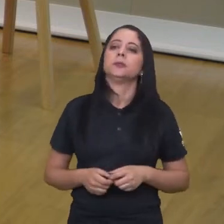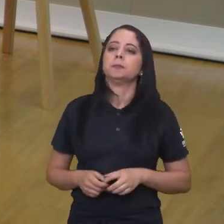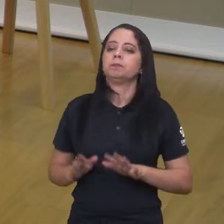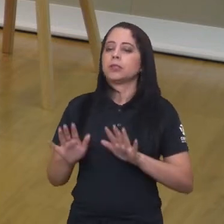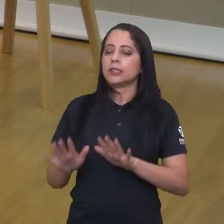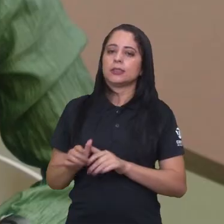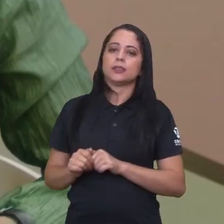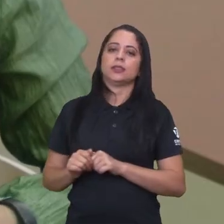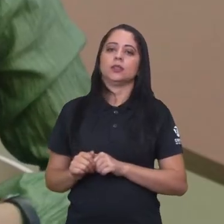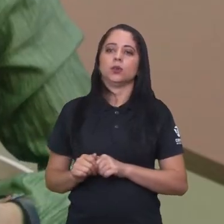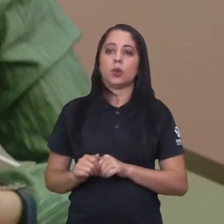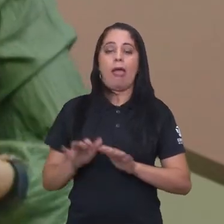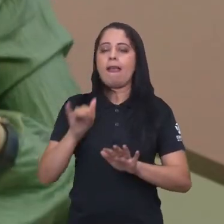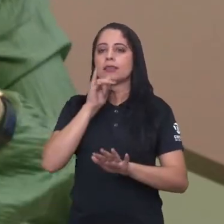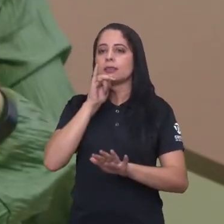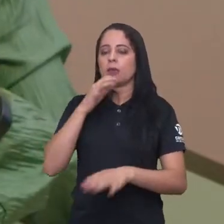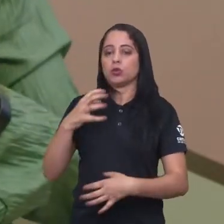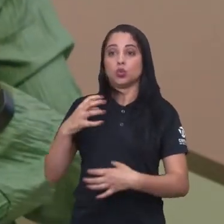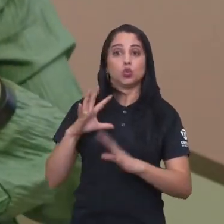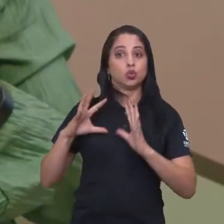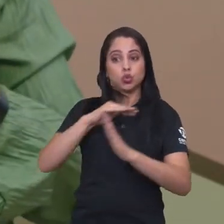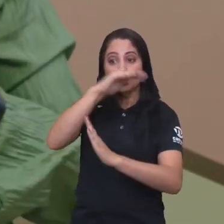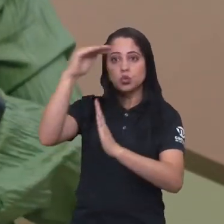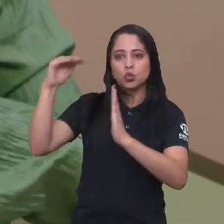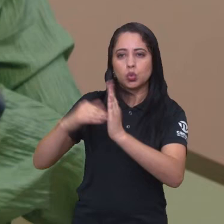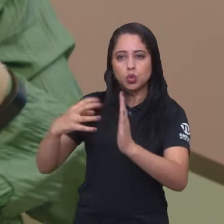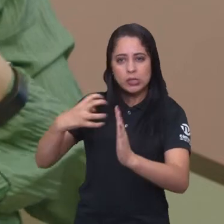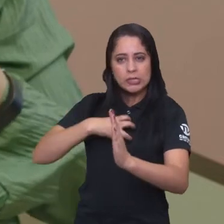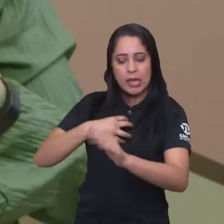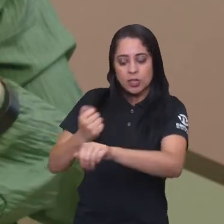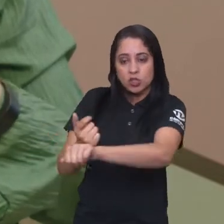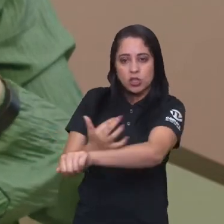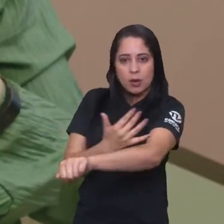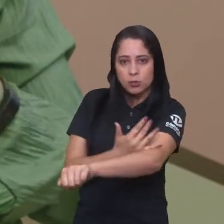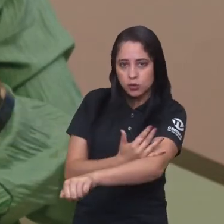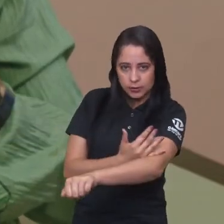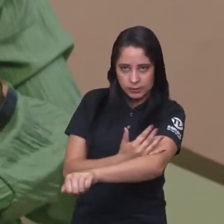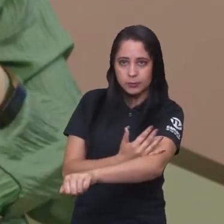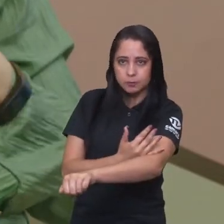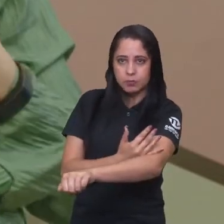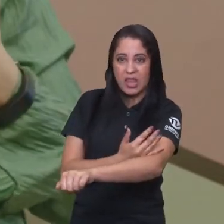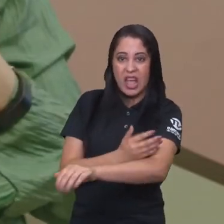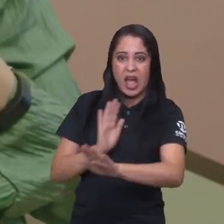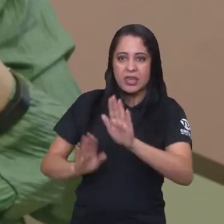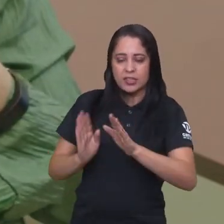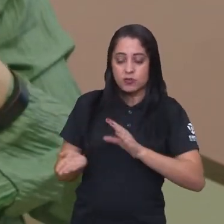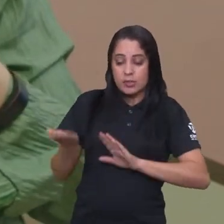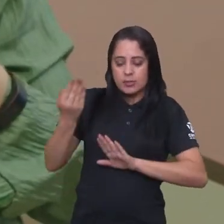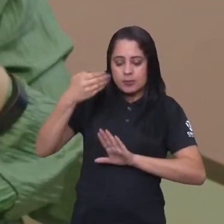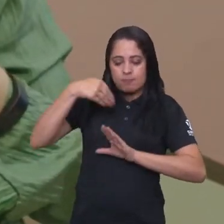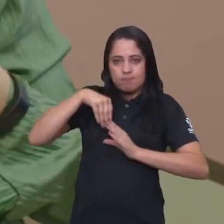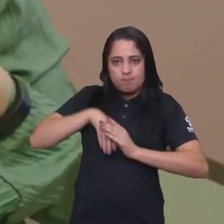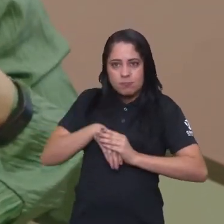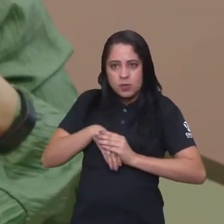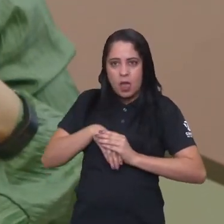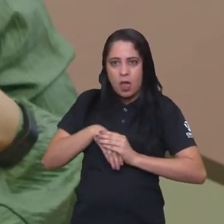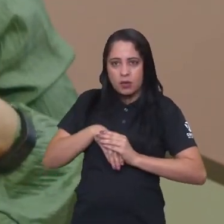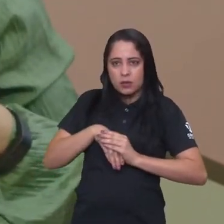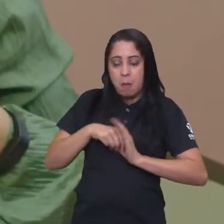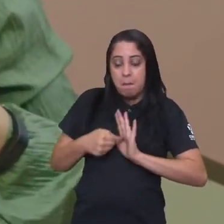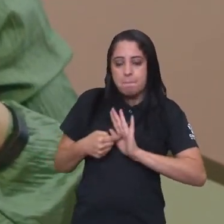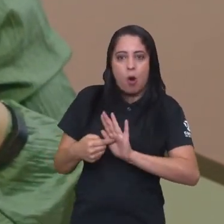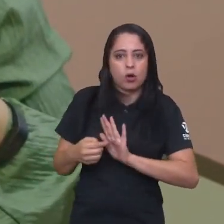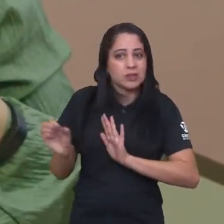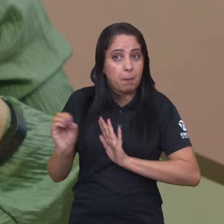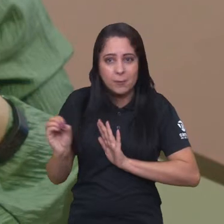Tudo que a gente sente, né? As nossas emoções, quando a gente não manifesta, quando a gente não aprende a lidar com as